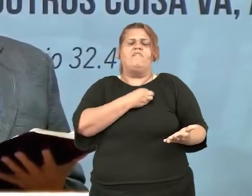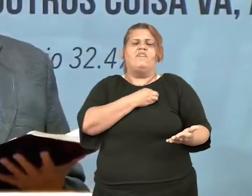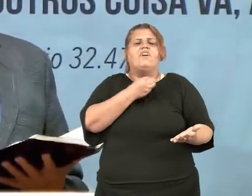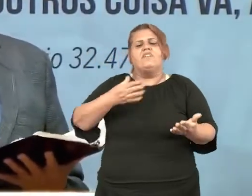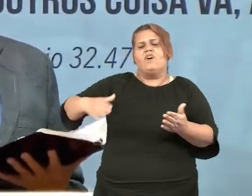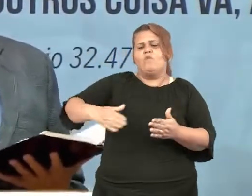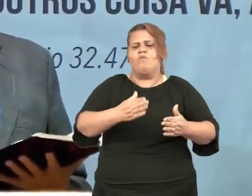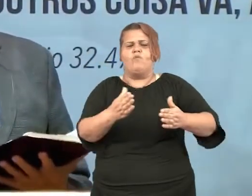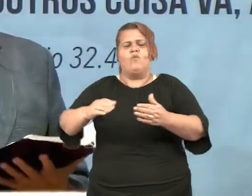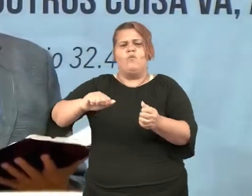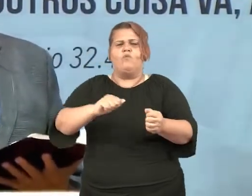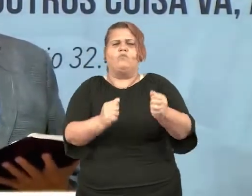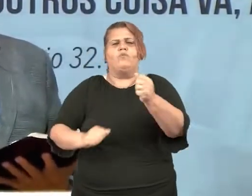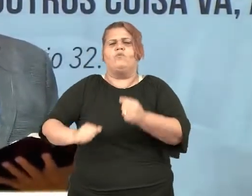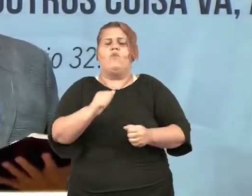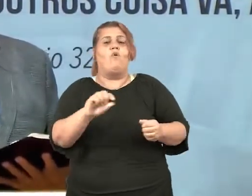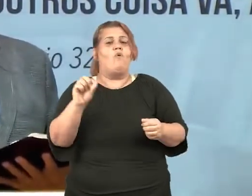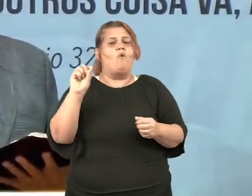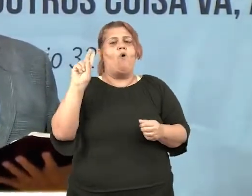como a agulha de um tecelão,